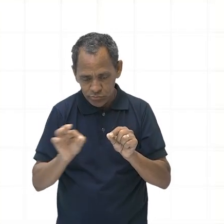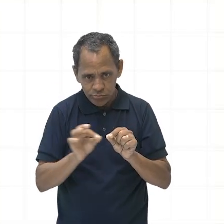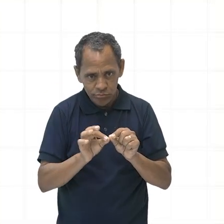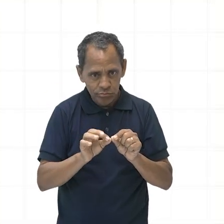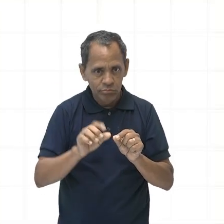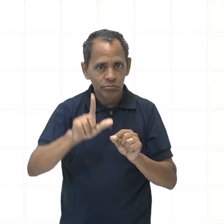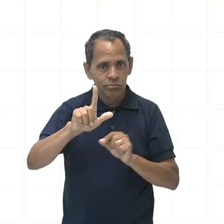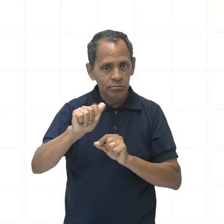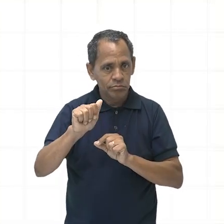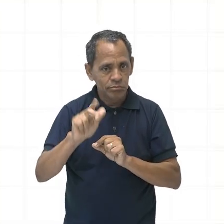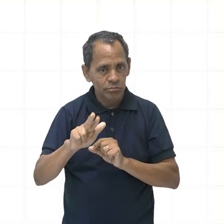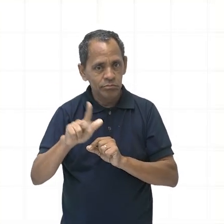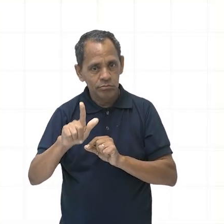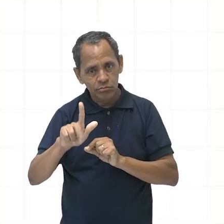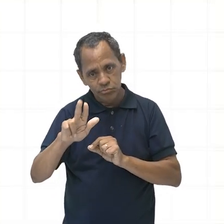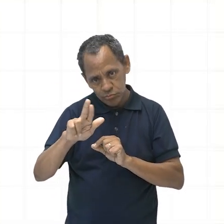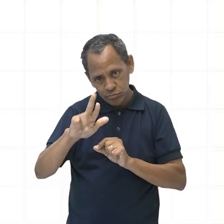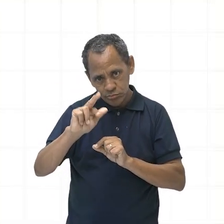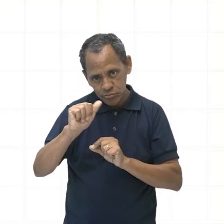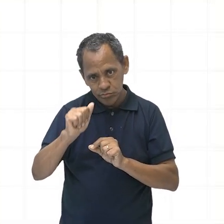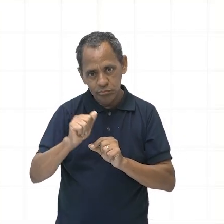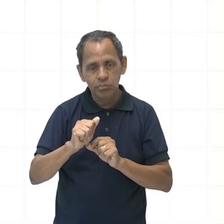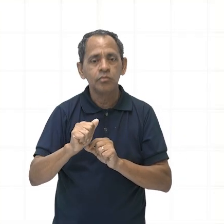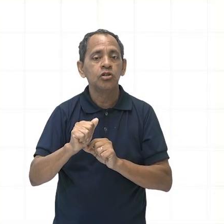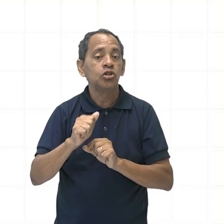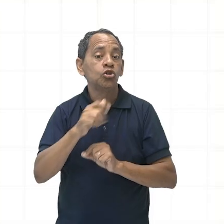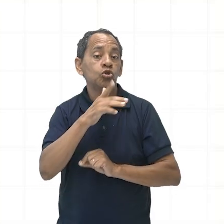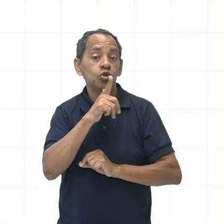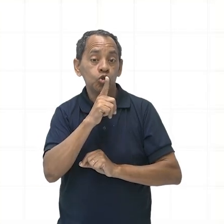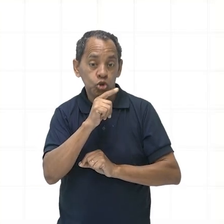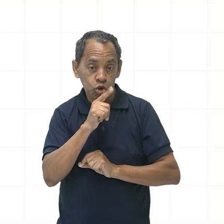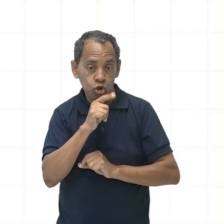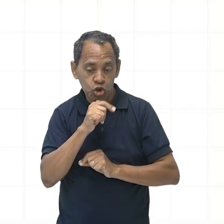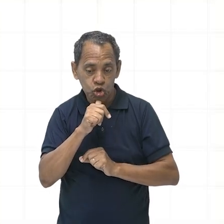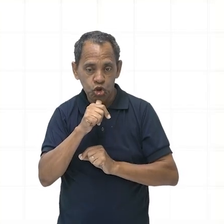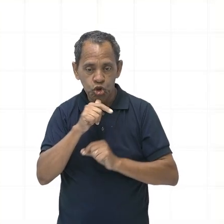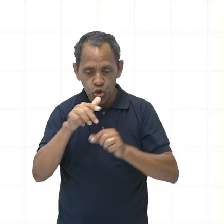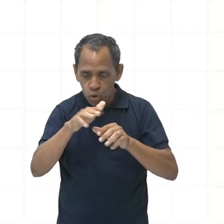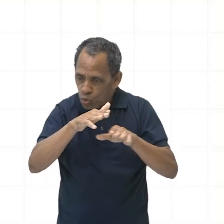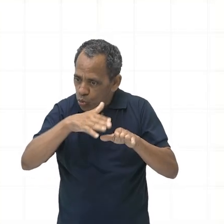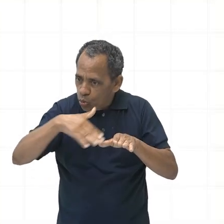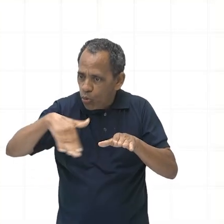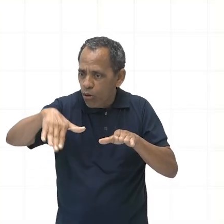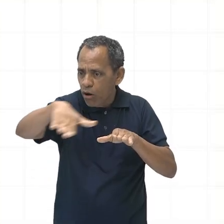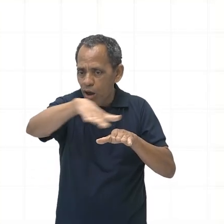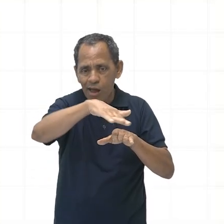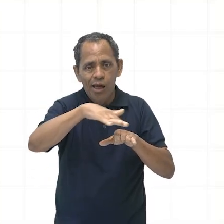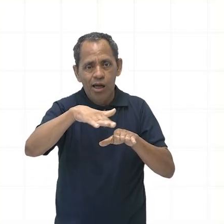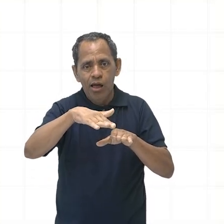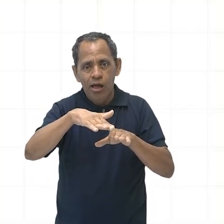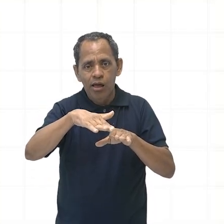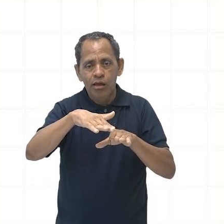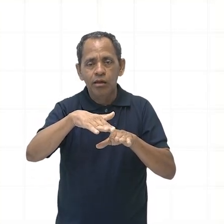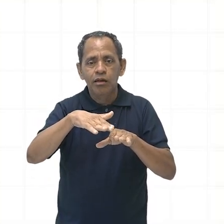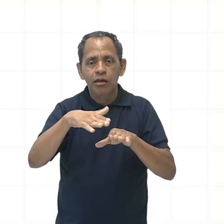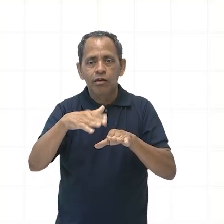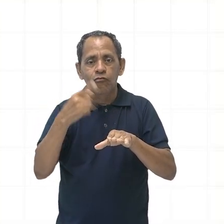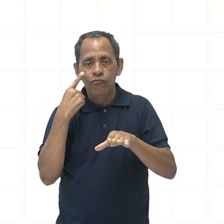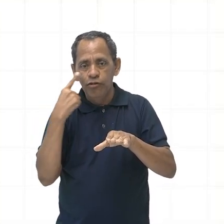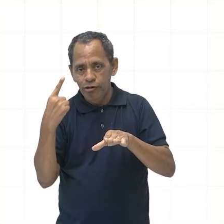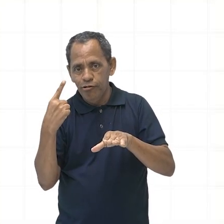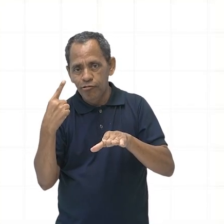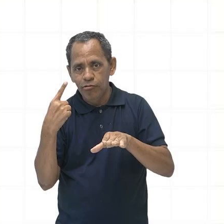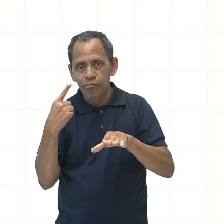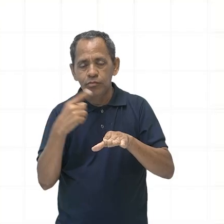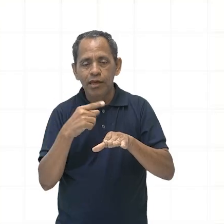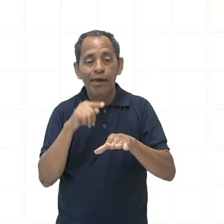ele observou? Ele observou, então, que esse ângulo que ele criou aqui é semelhante a este ângulo aqui.